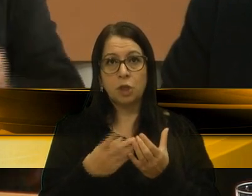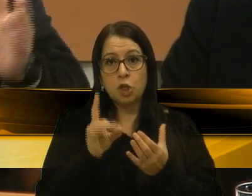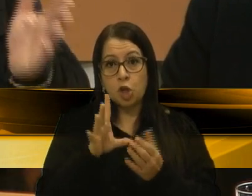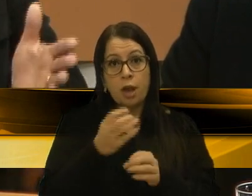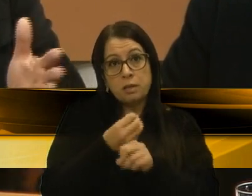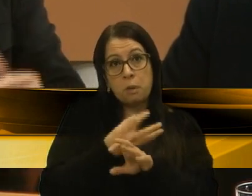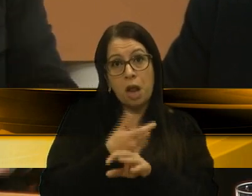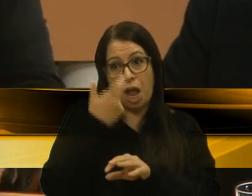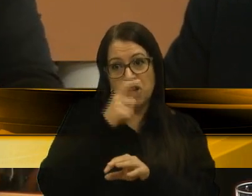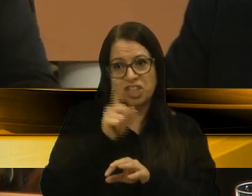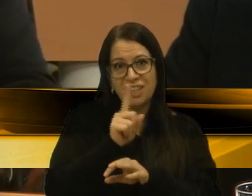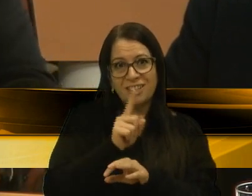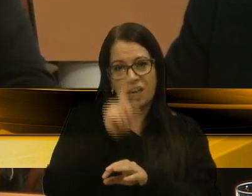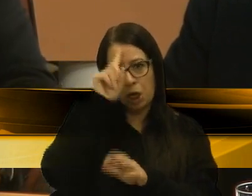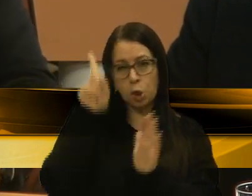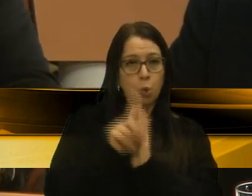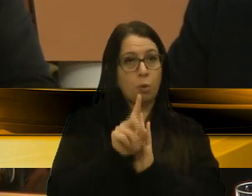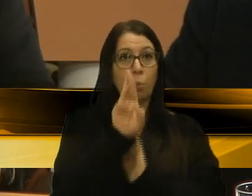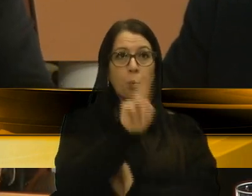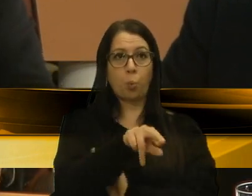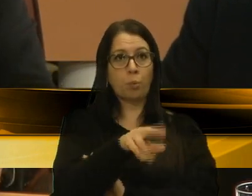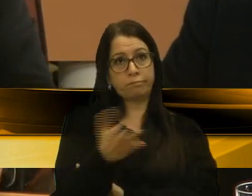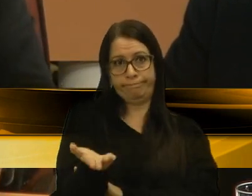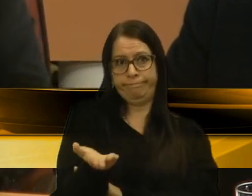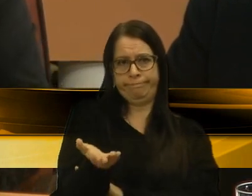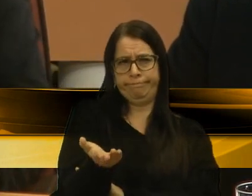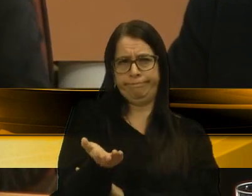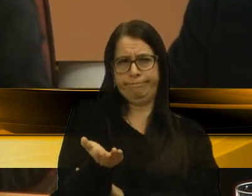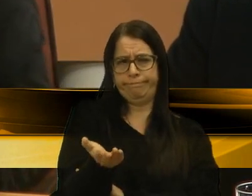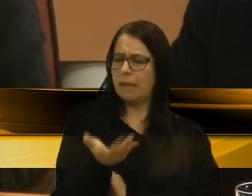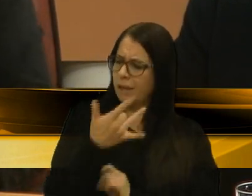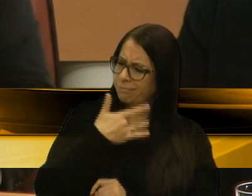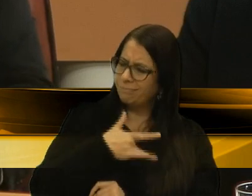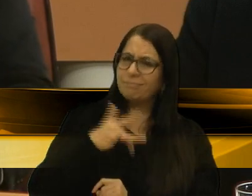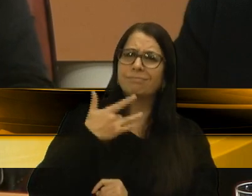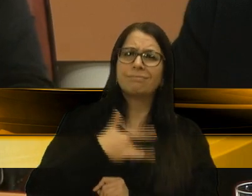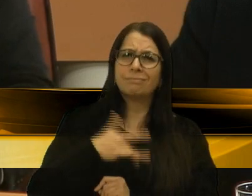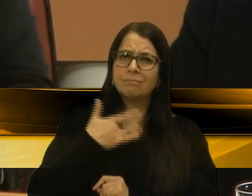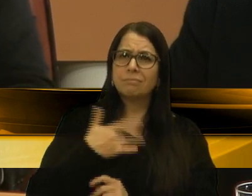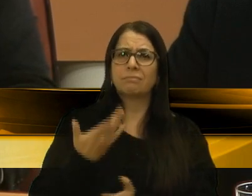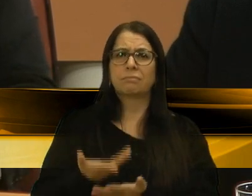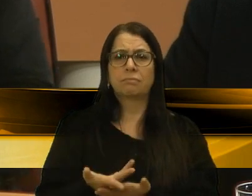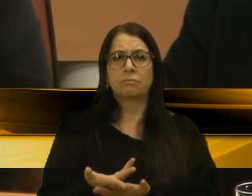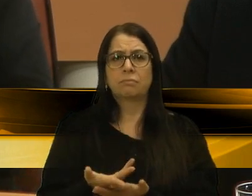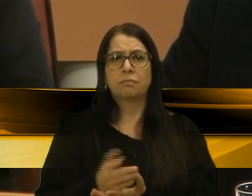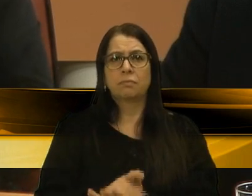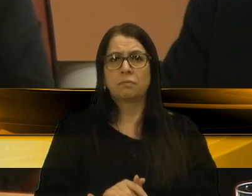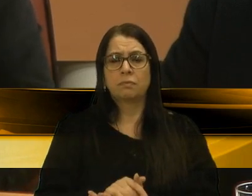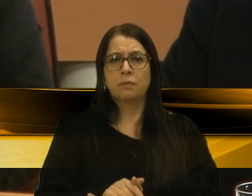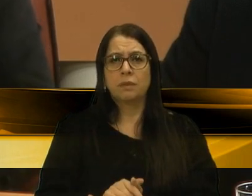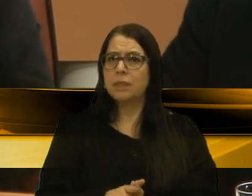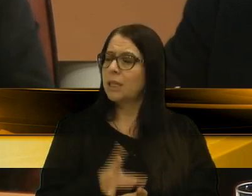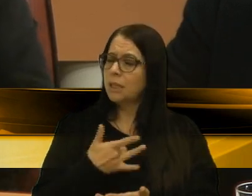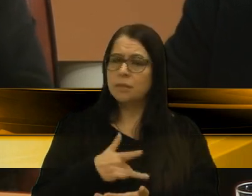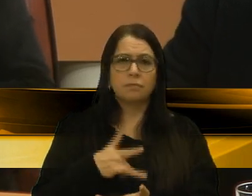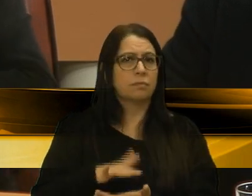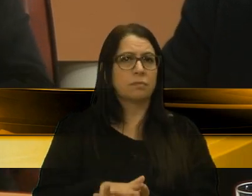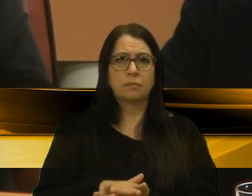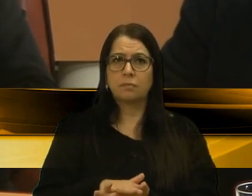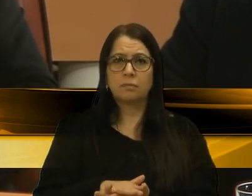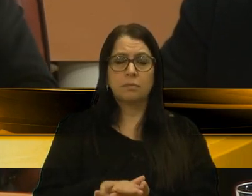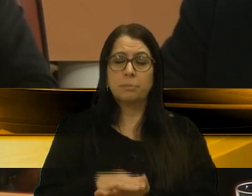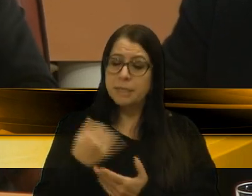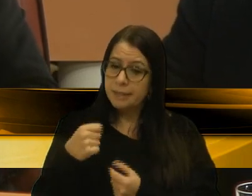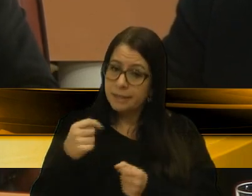SMED acha que é dona da razão. Então, é muito lamentável isso. É muito lamentável. Há de